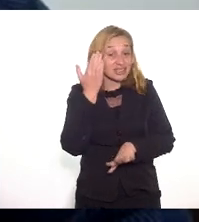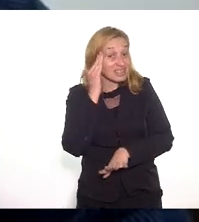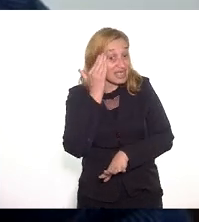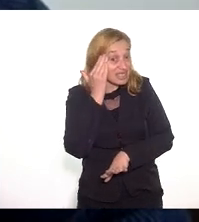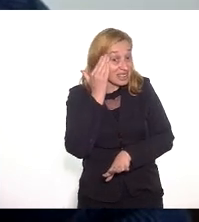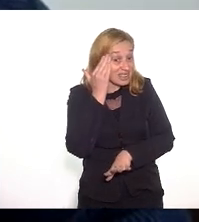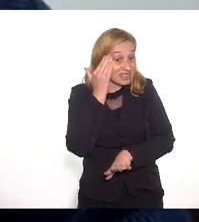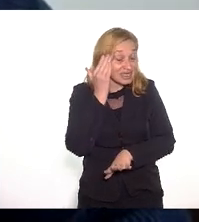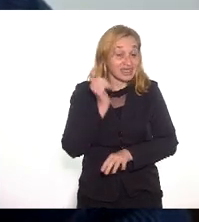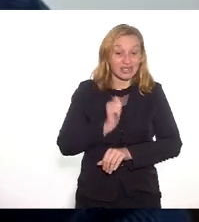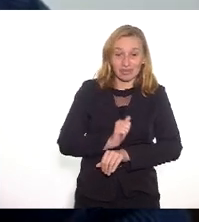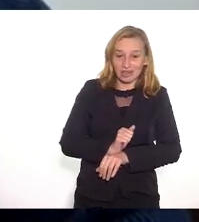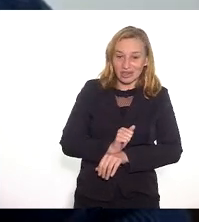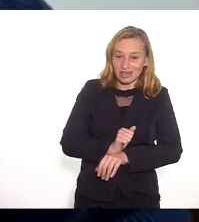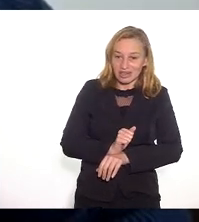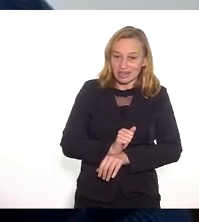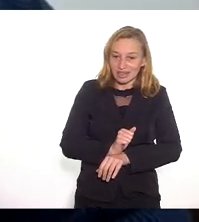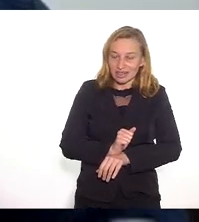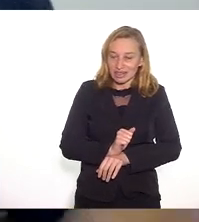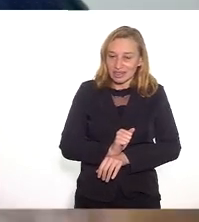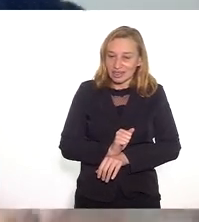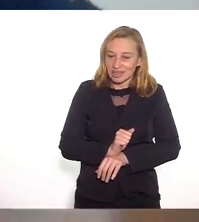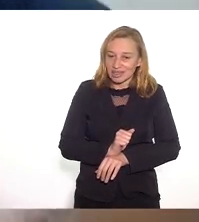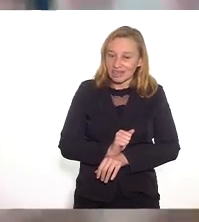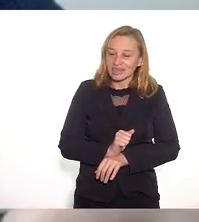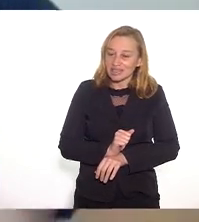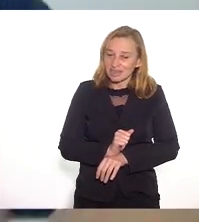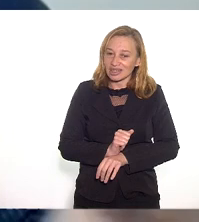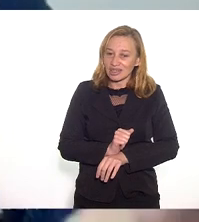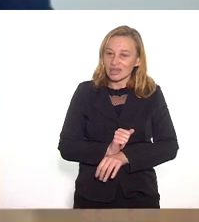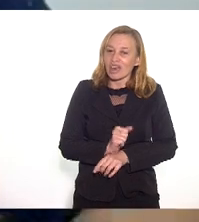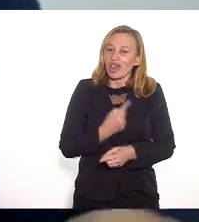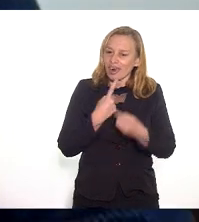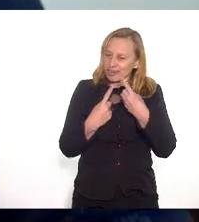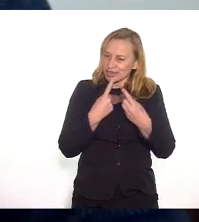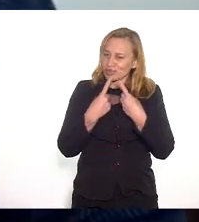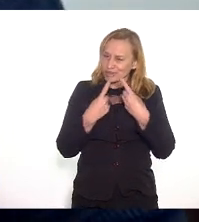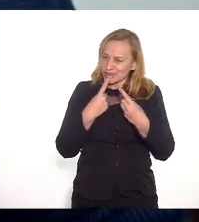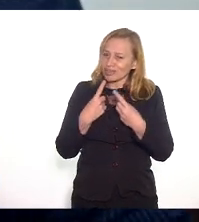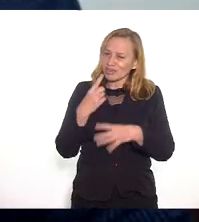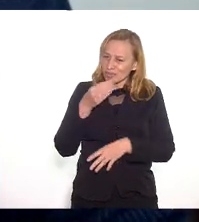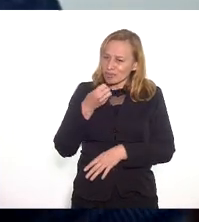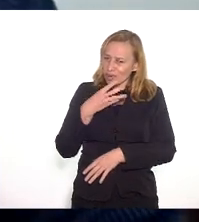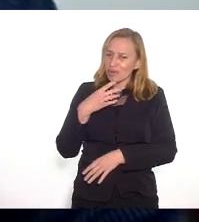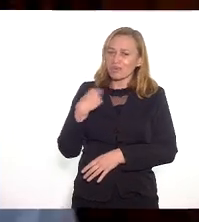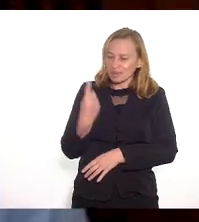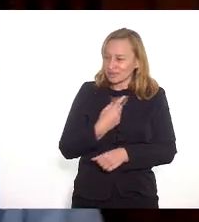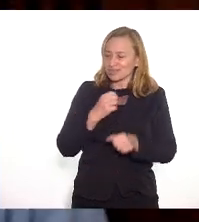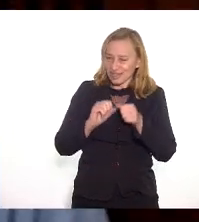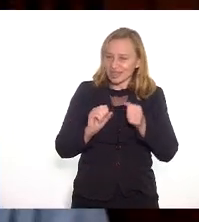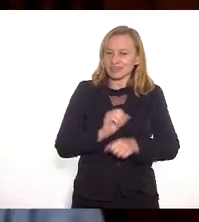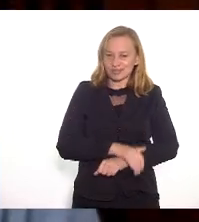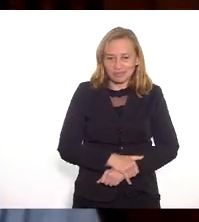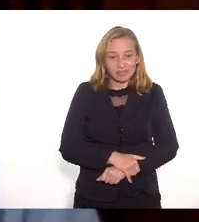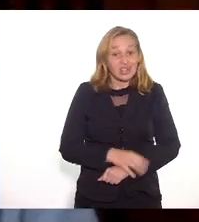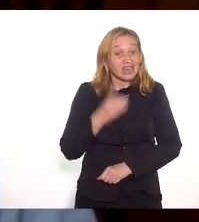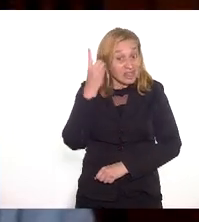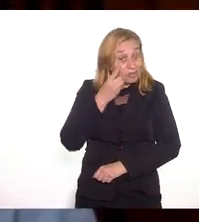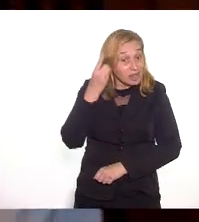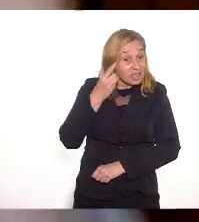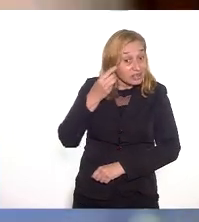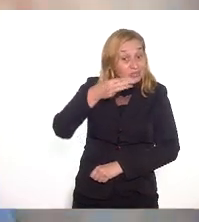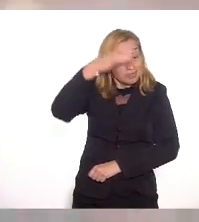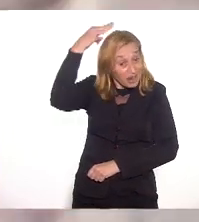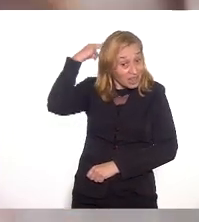entendimentos pactuados nas cortes, enfim. Então, esse é um debate bem interessante para a gente fazer. Perfeito. Deputado Márcio. Deputado